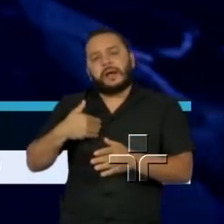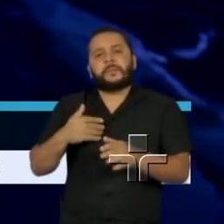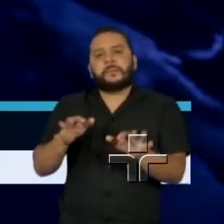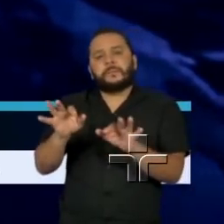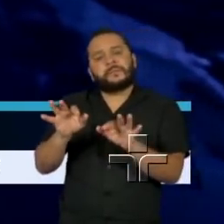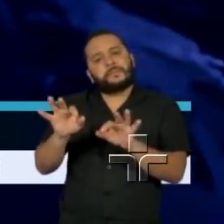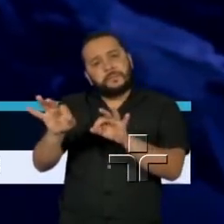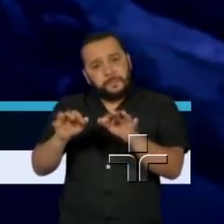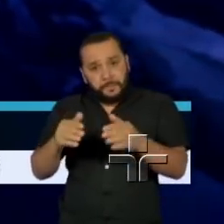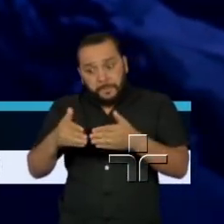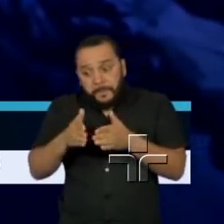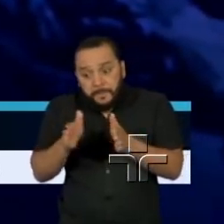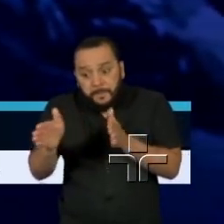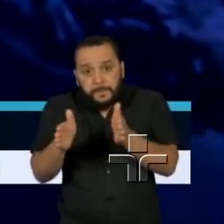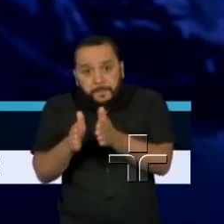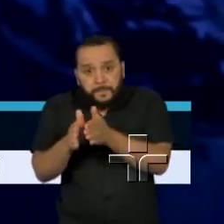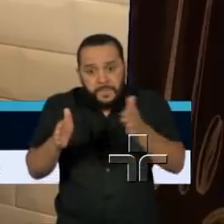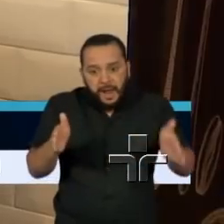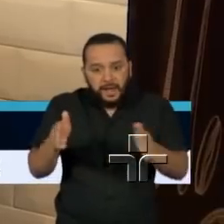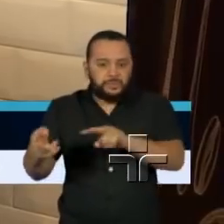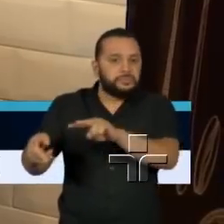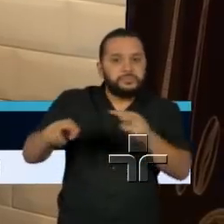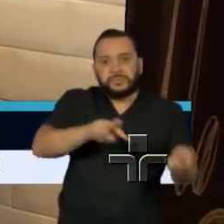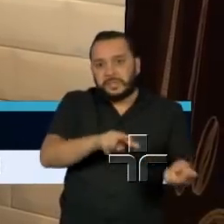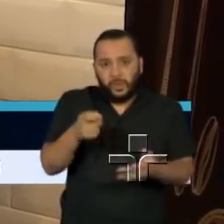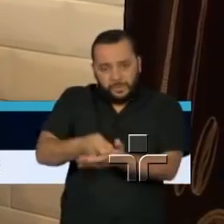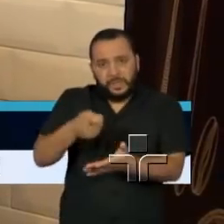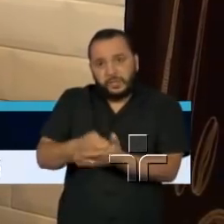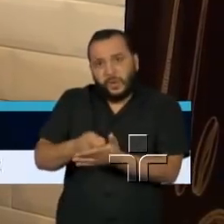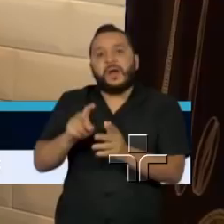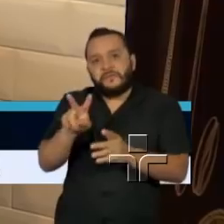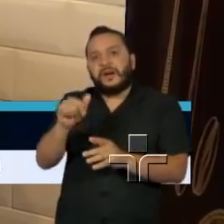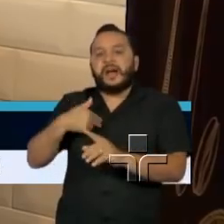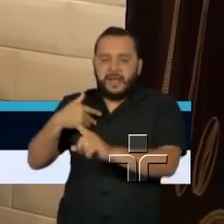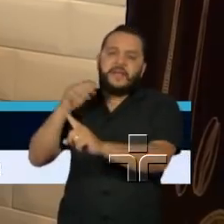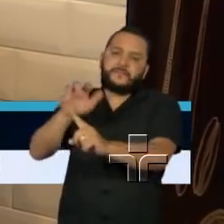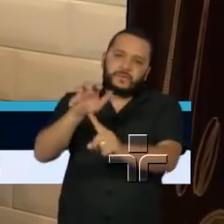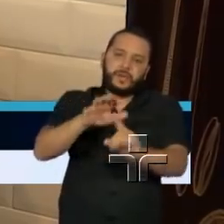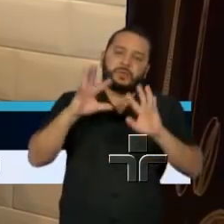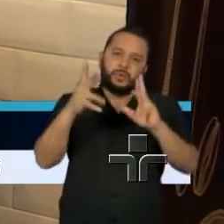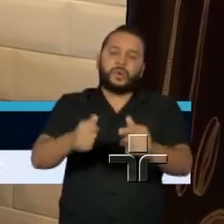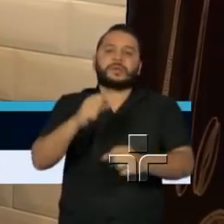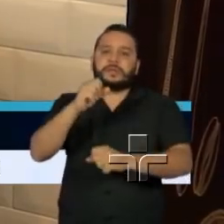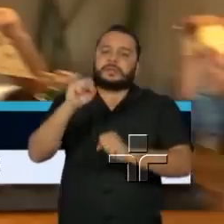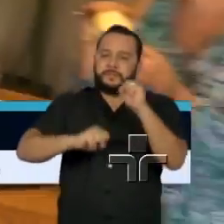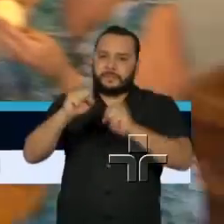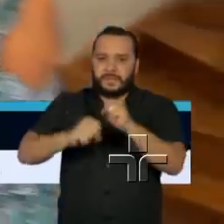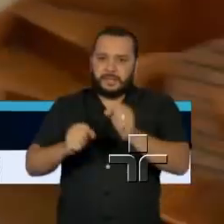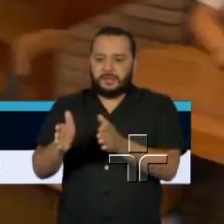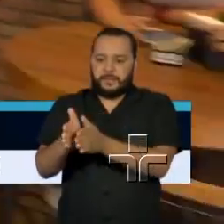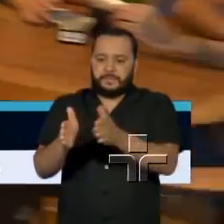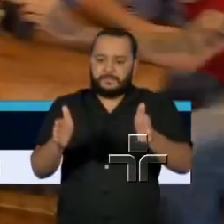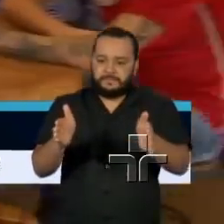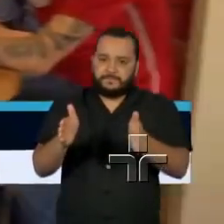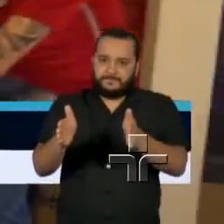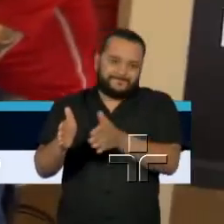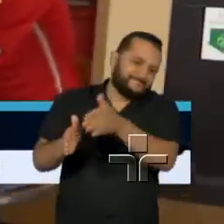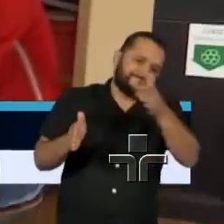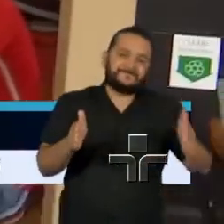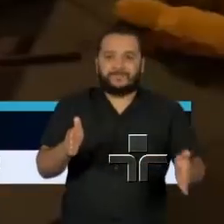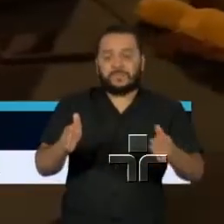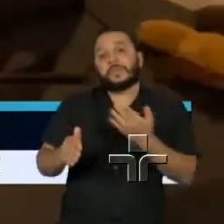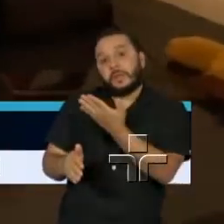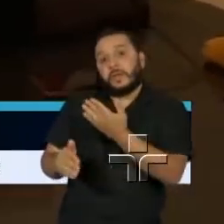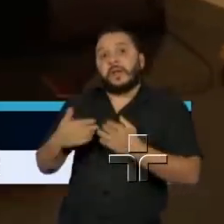vão atingir todas as empresas. Débora é dona de um café na zona oeste de São Paulo. A empresa dela tem 3